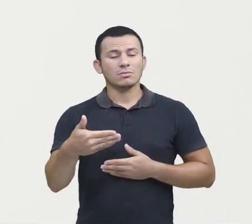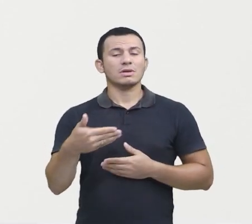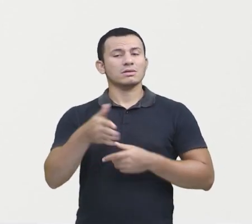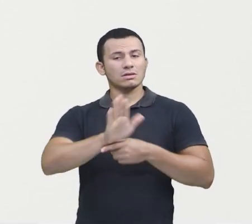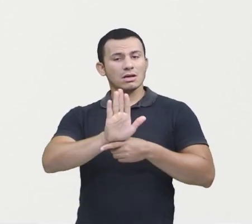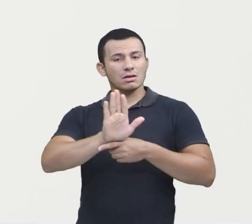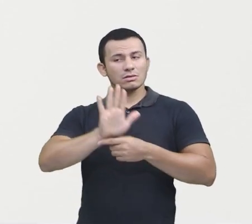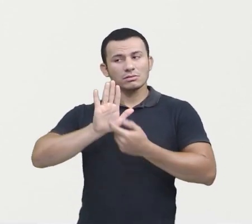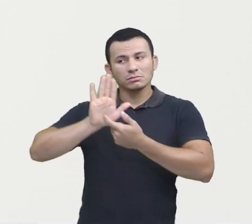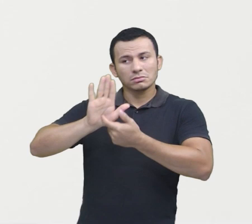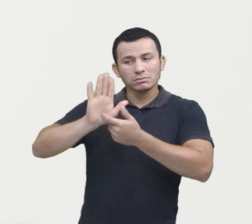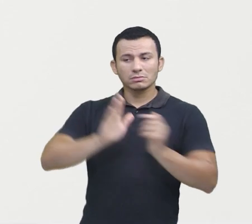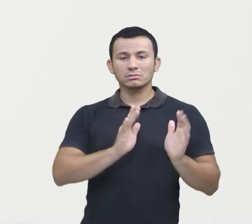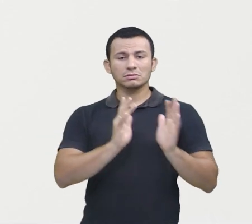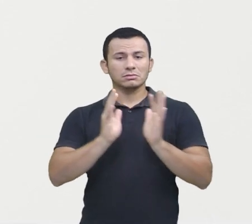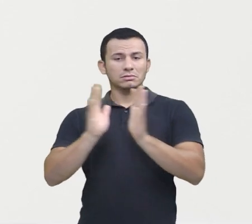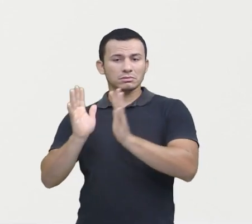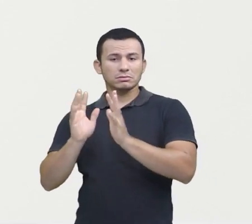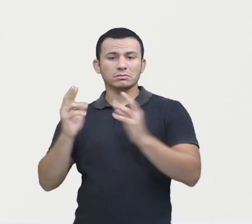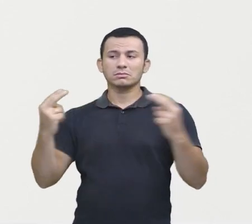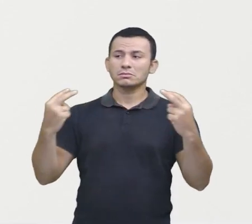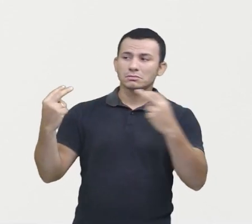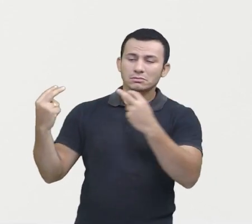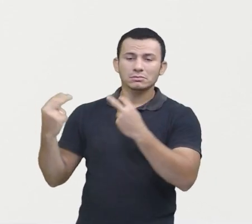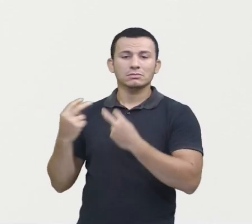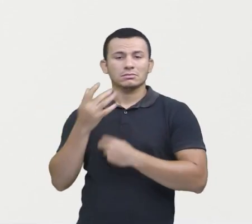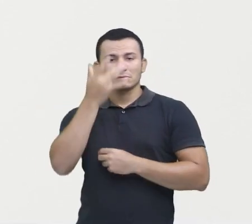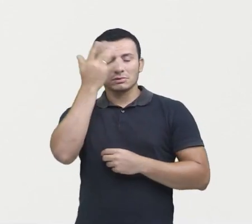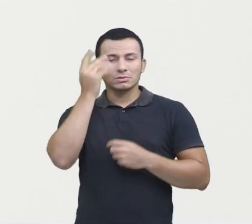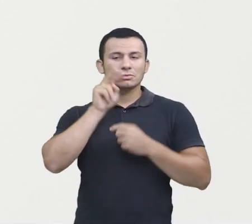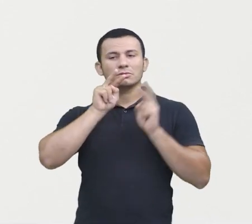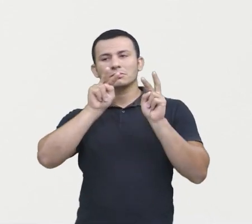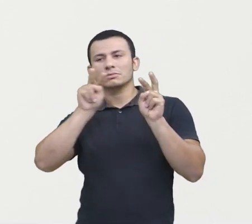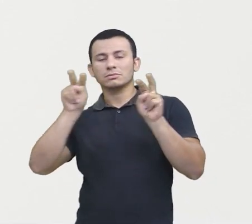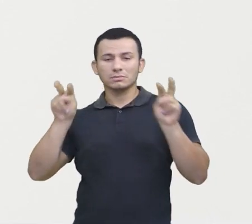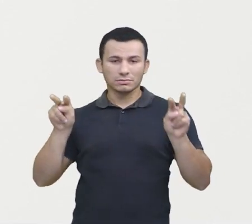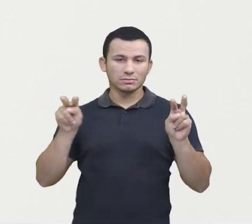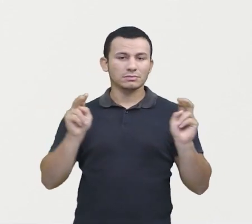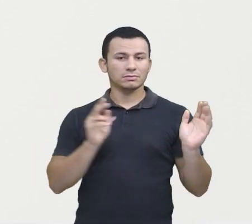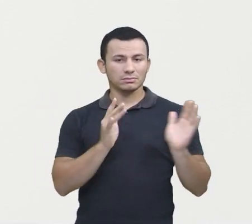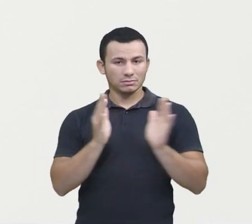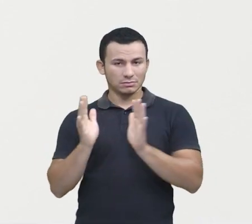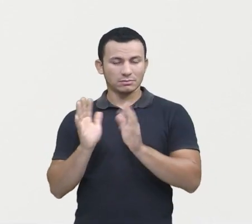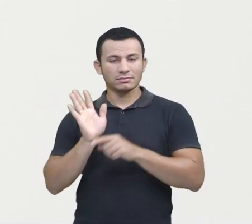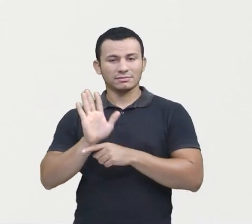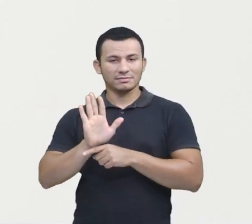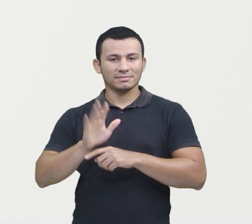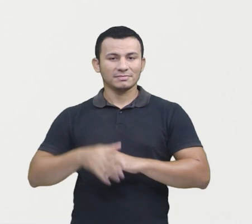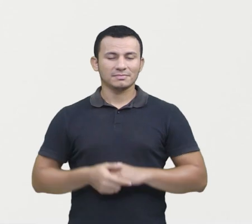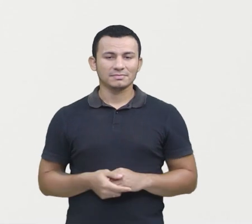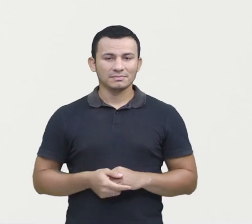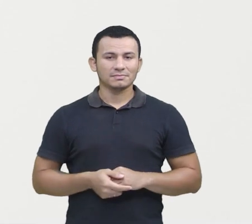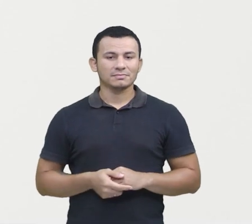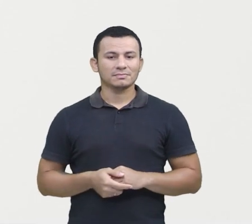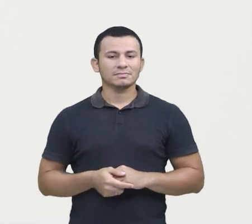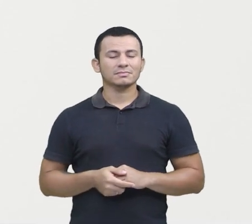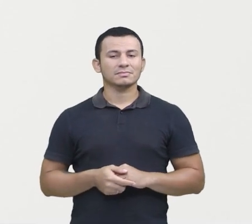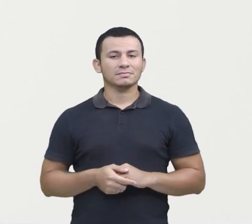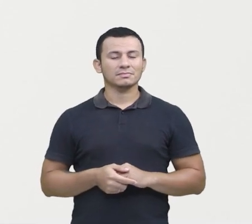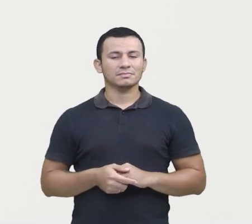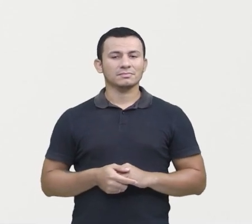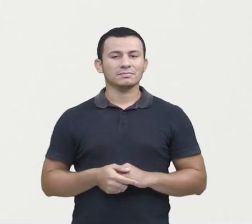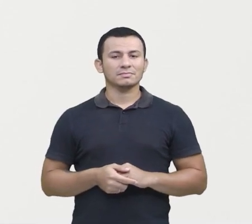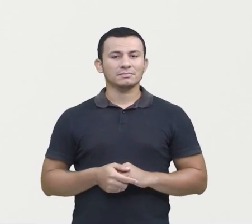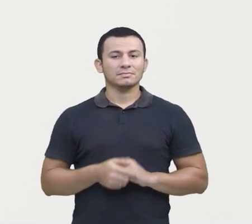ser mostrado para as pessoas este curta-metragem. E agora, só sobrou isto daqui,